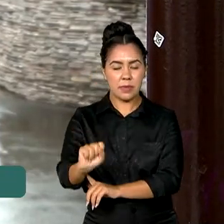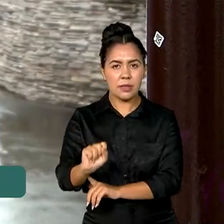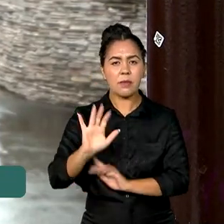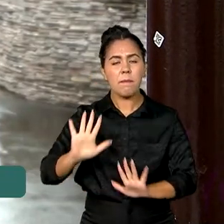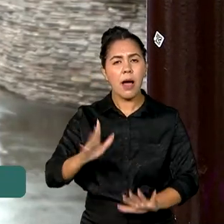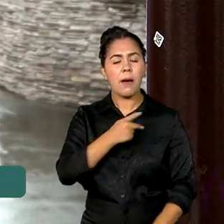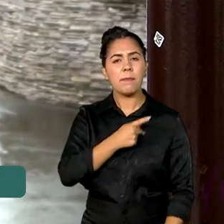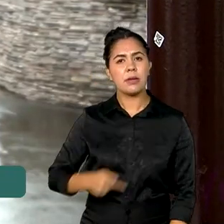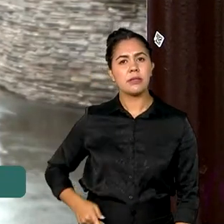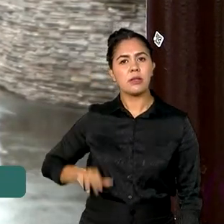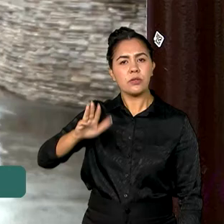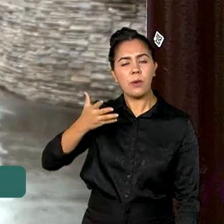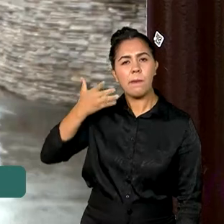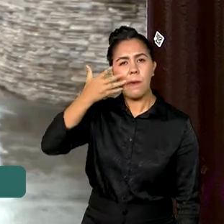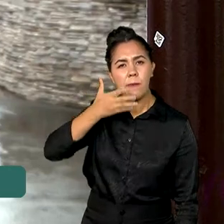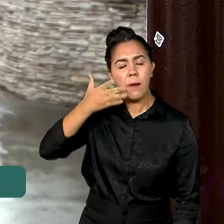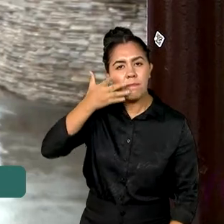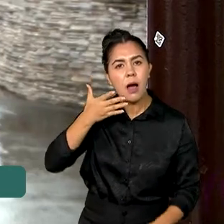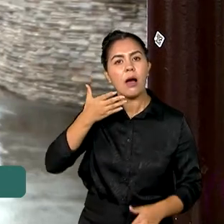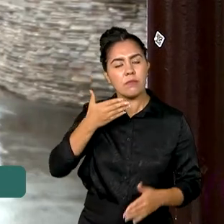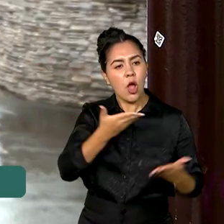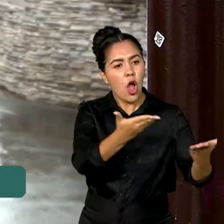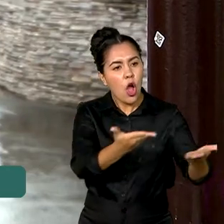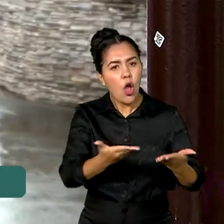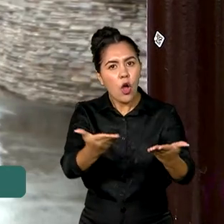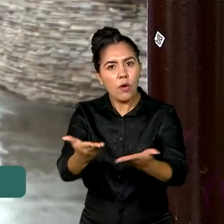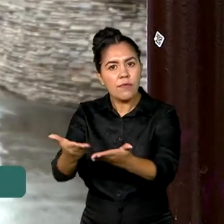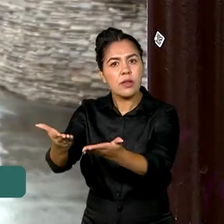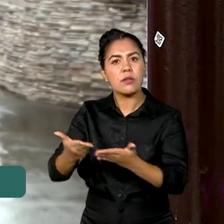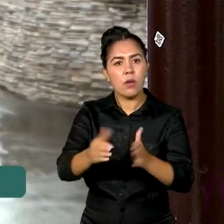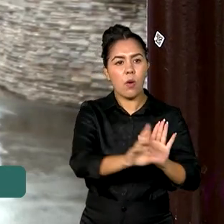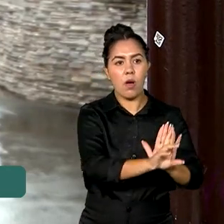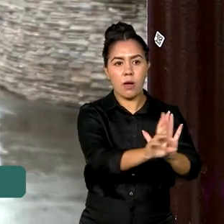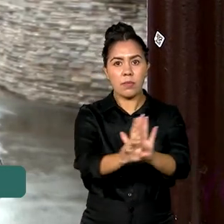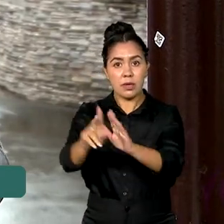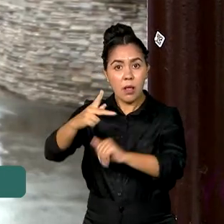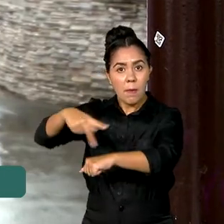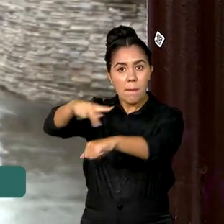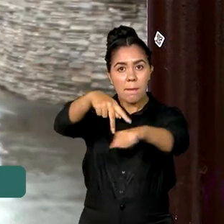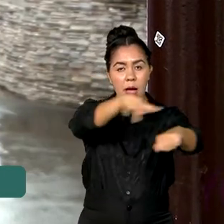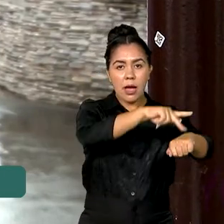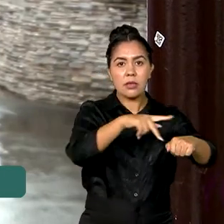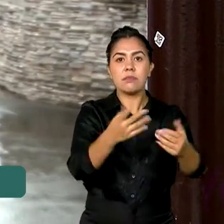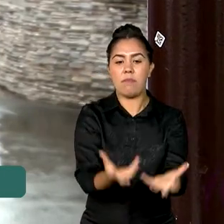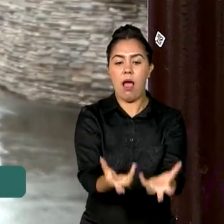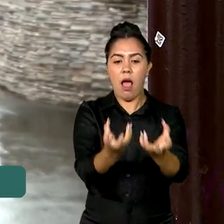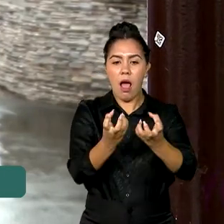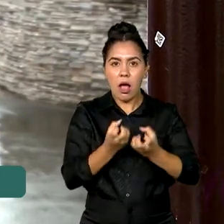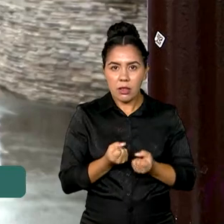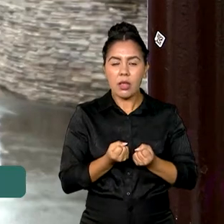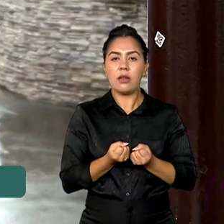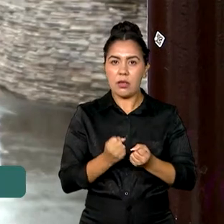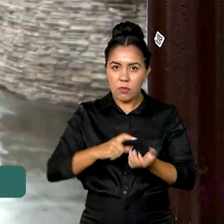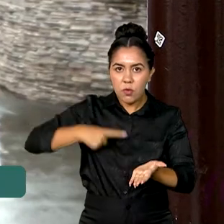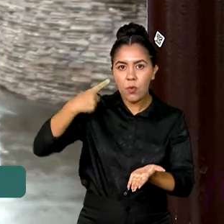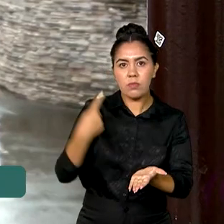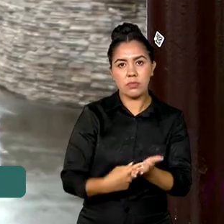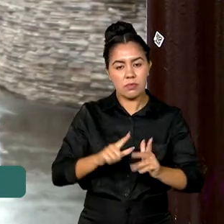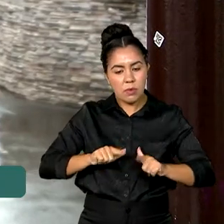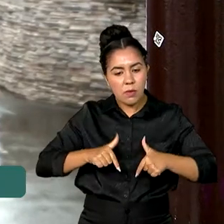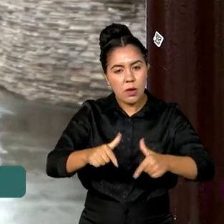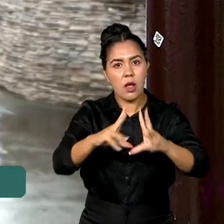Lula convidou os países membros a aderirem à Aliança Global contra a Fome e destacou a importância do bloco na questão